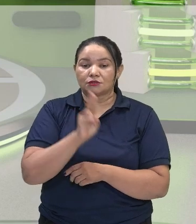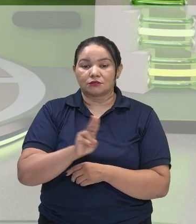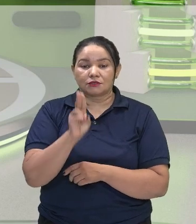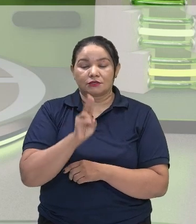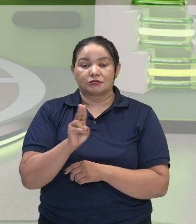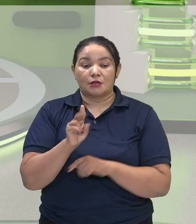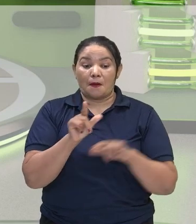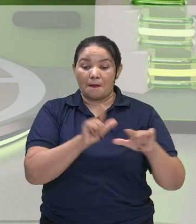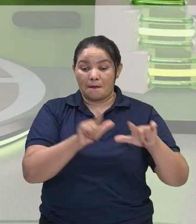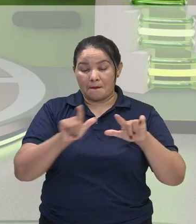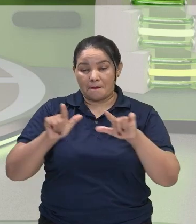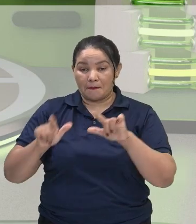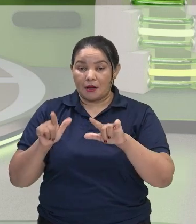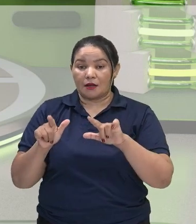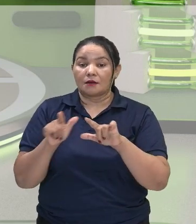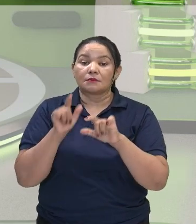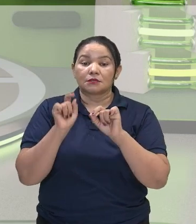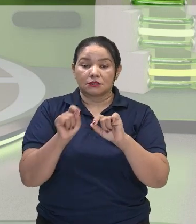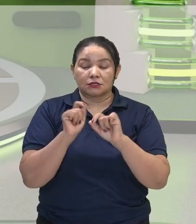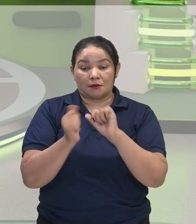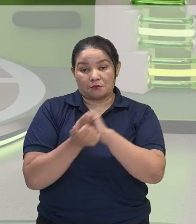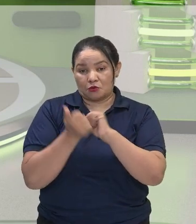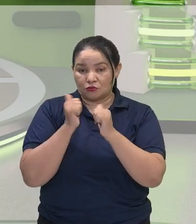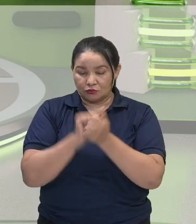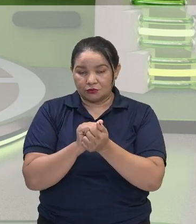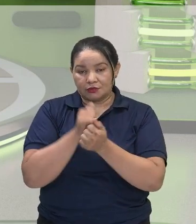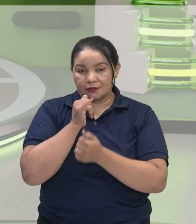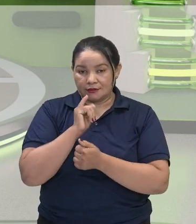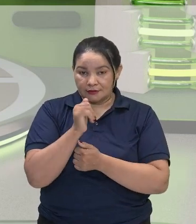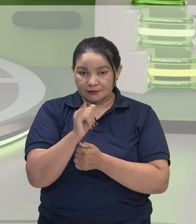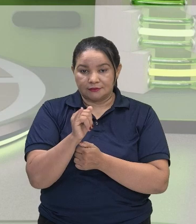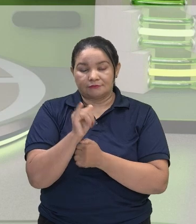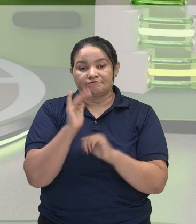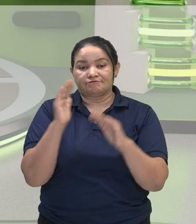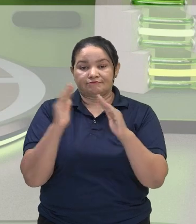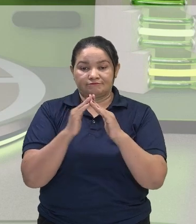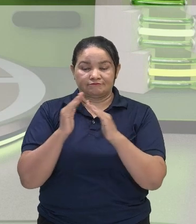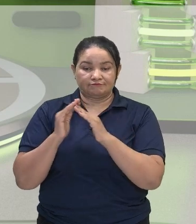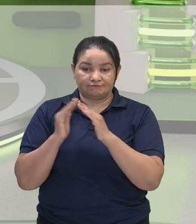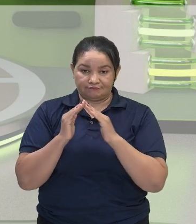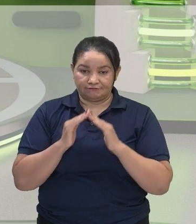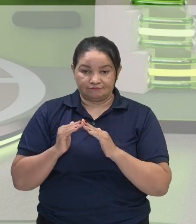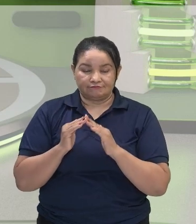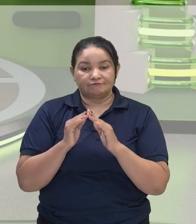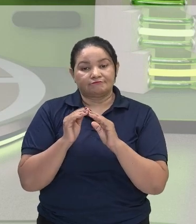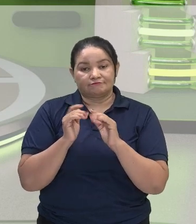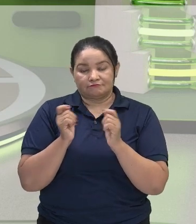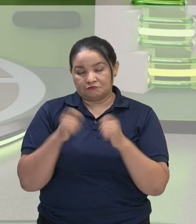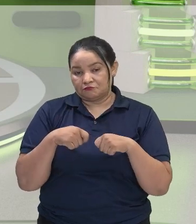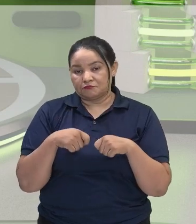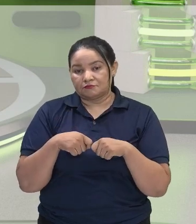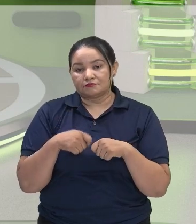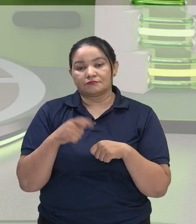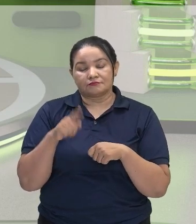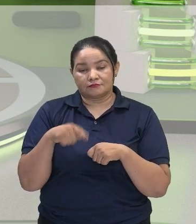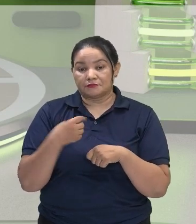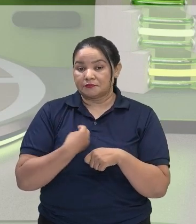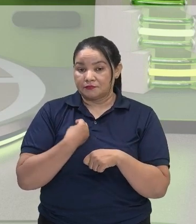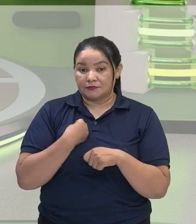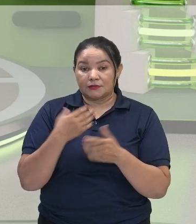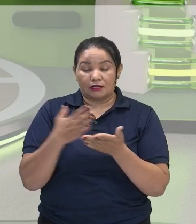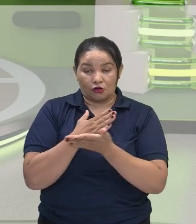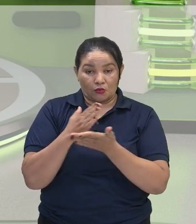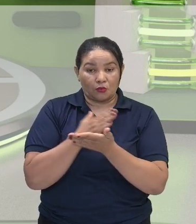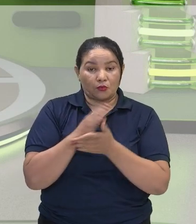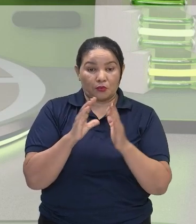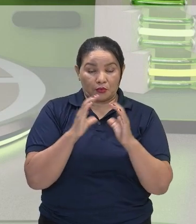que possa produzir eletricidade para as nossas residências? A gente sabe que já é a realidade de algumas